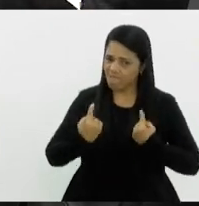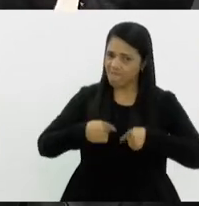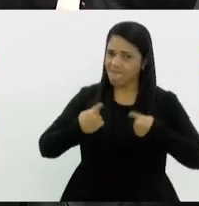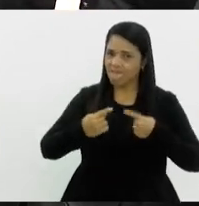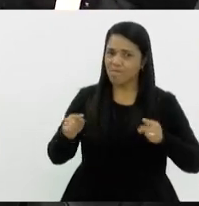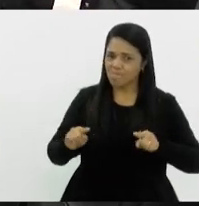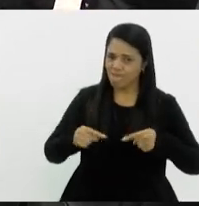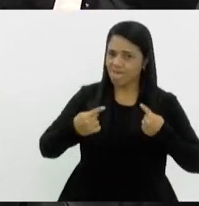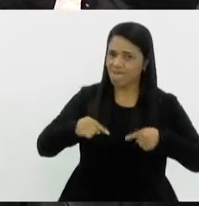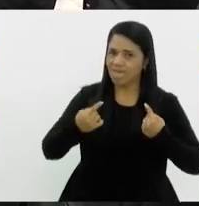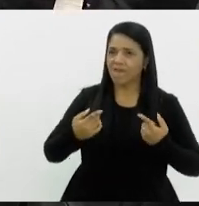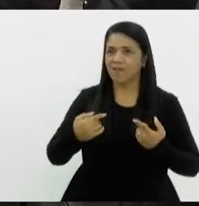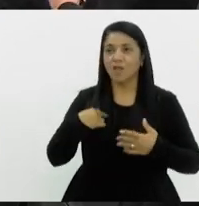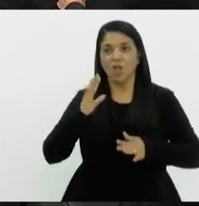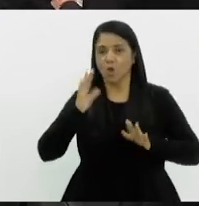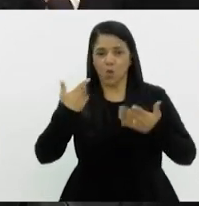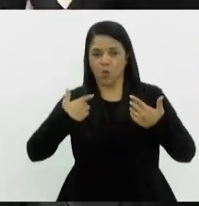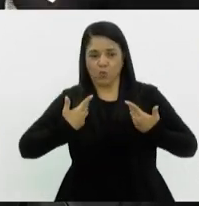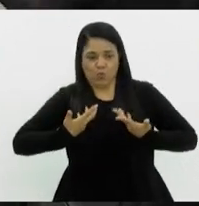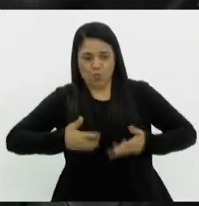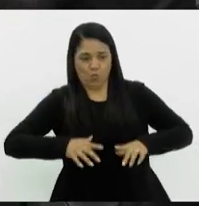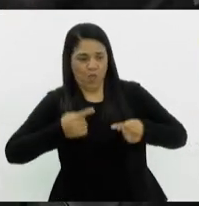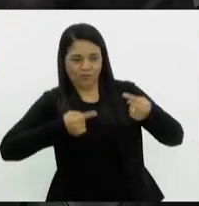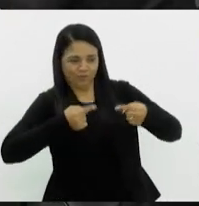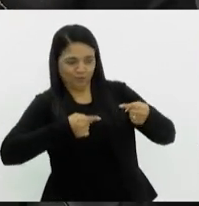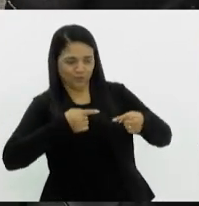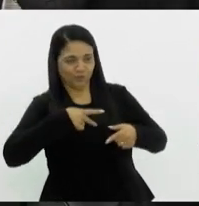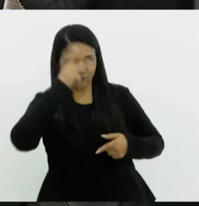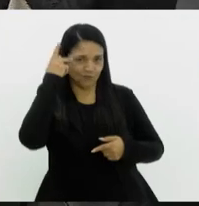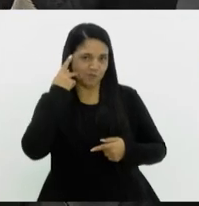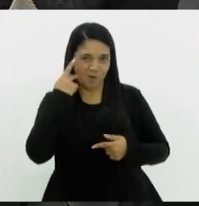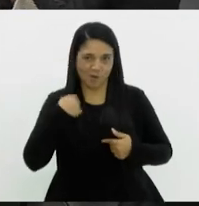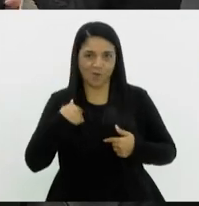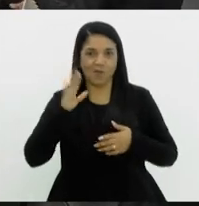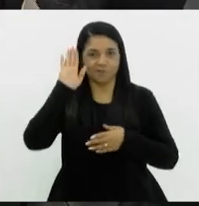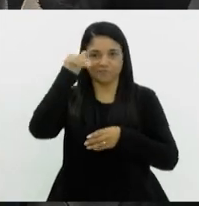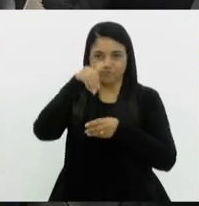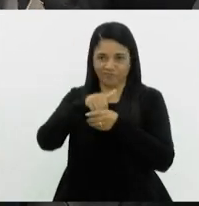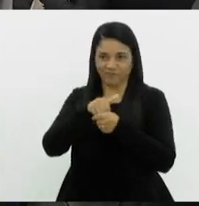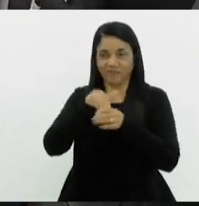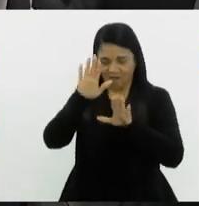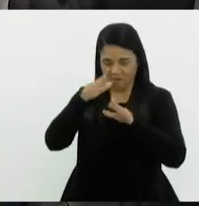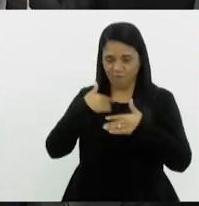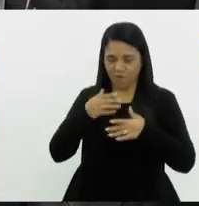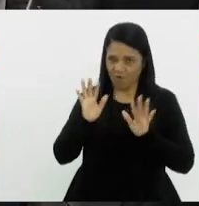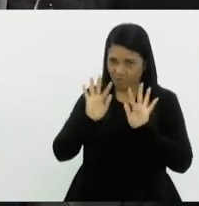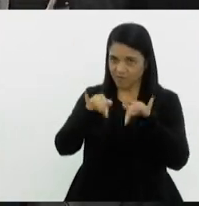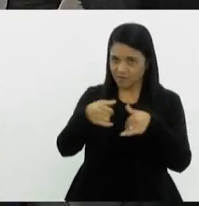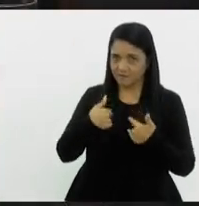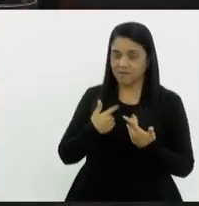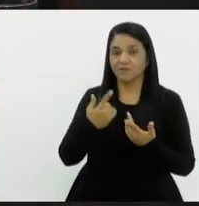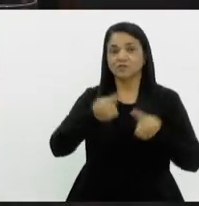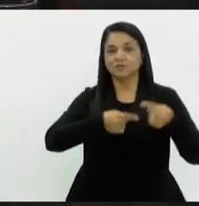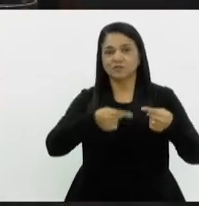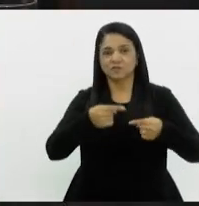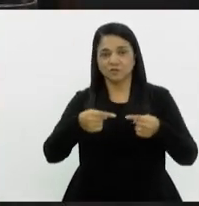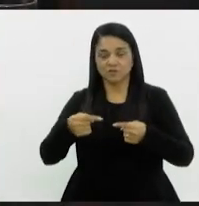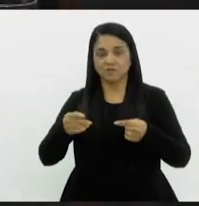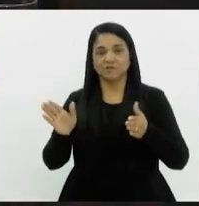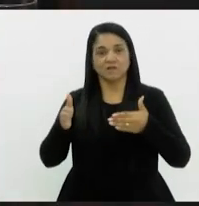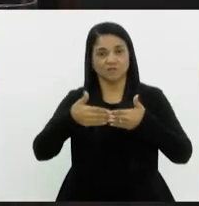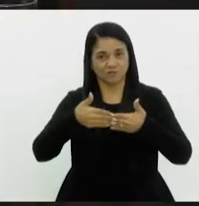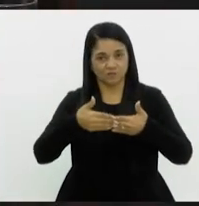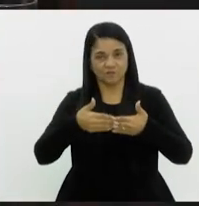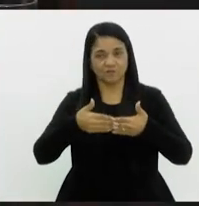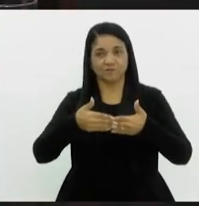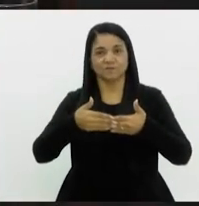vou discutir, não, vou querer declarar voto. Declarar voto. Então eu vou terminar de cantar. Em discussão, não havendo quem queira discutir,